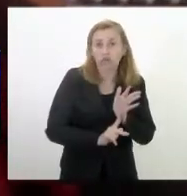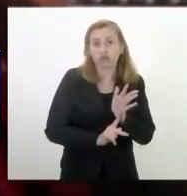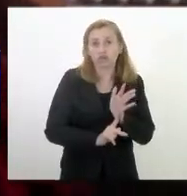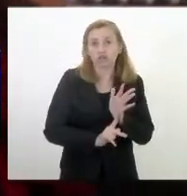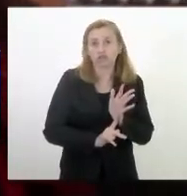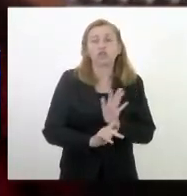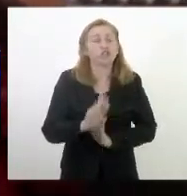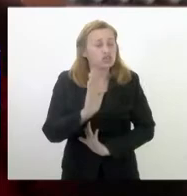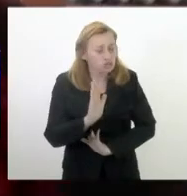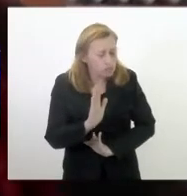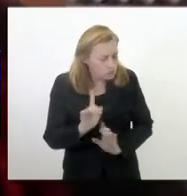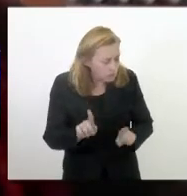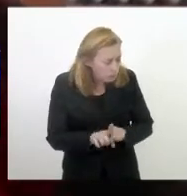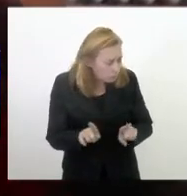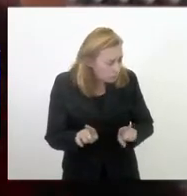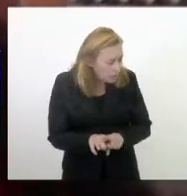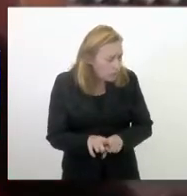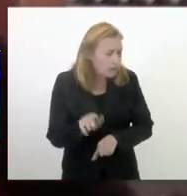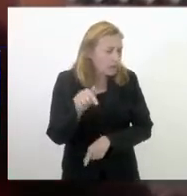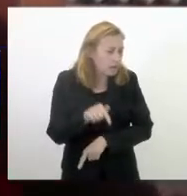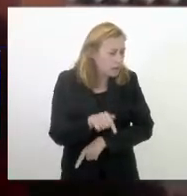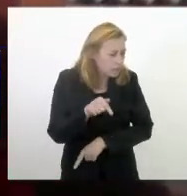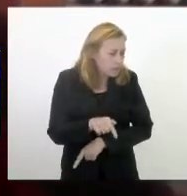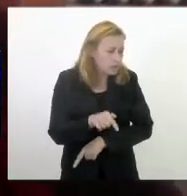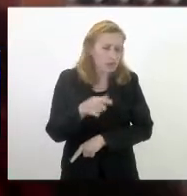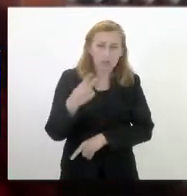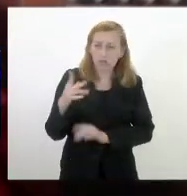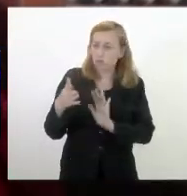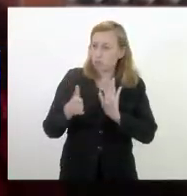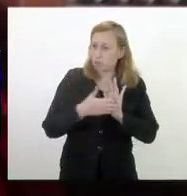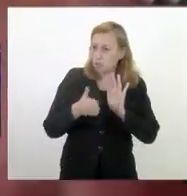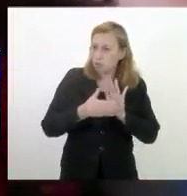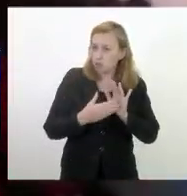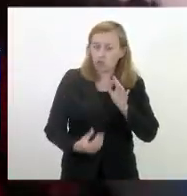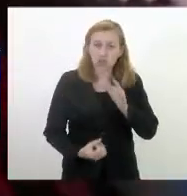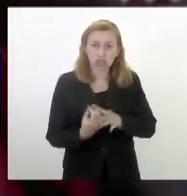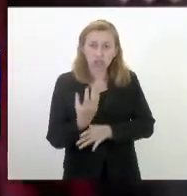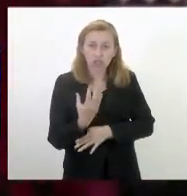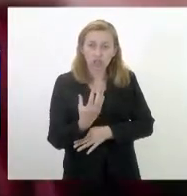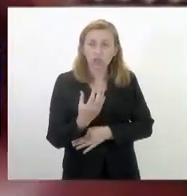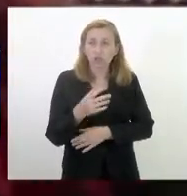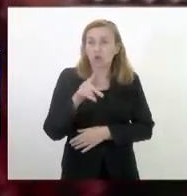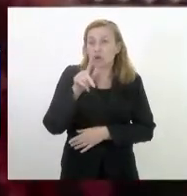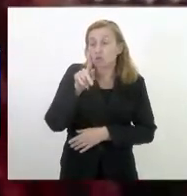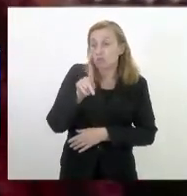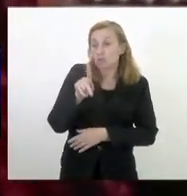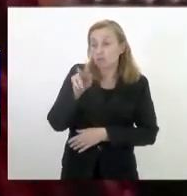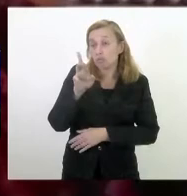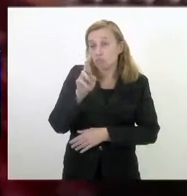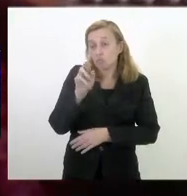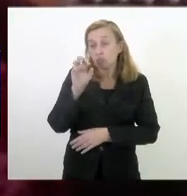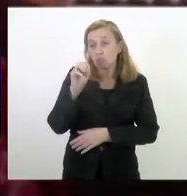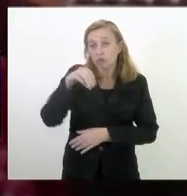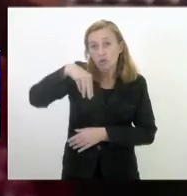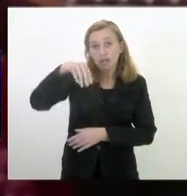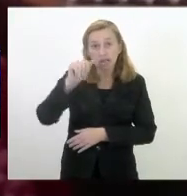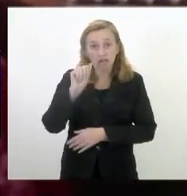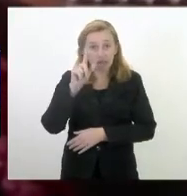já também proposto aqui por Vossa Excelência, criando o programa que já está instituído,